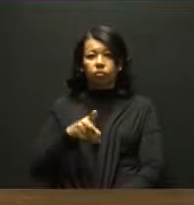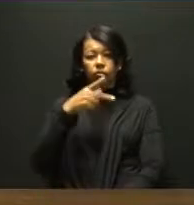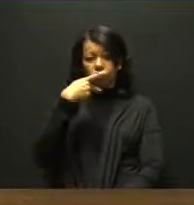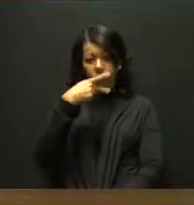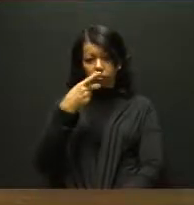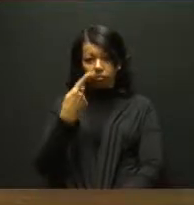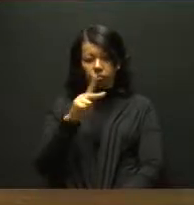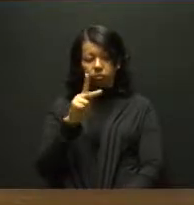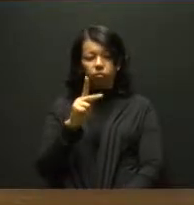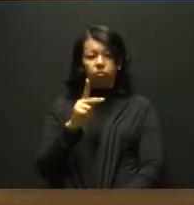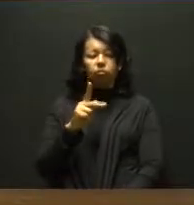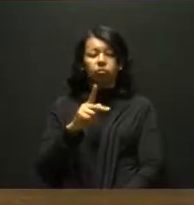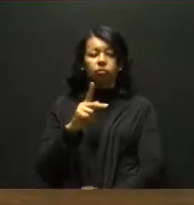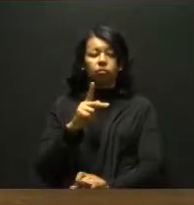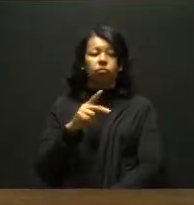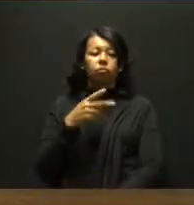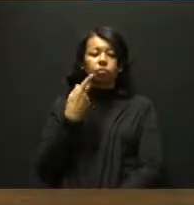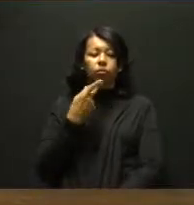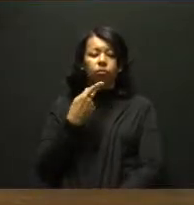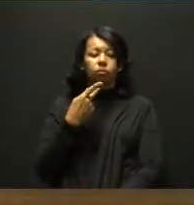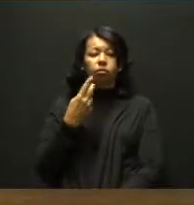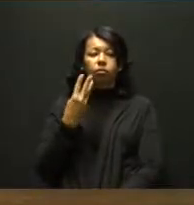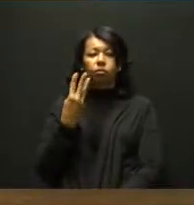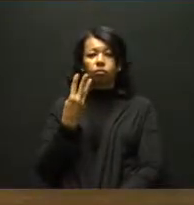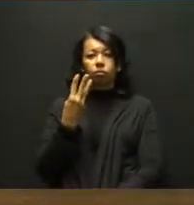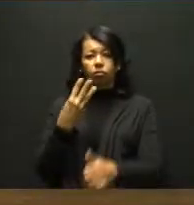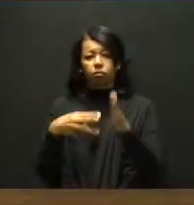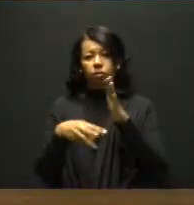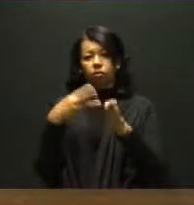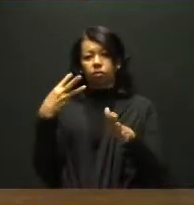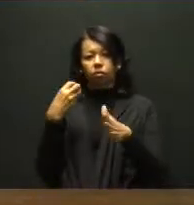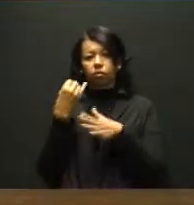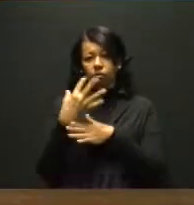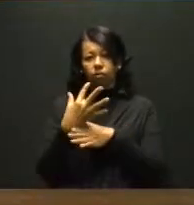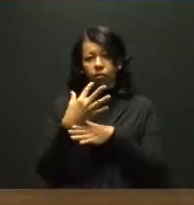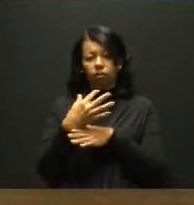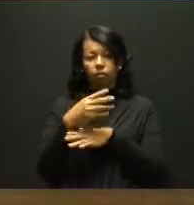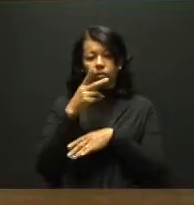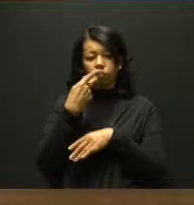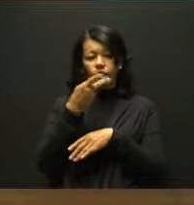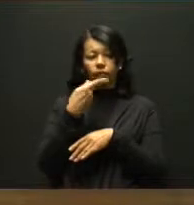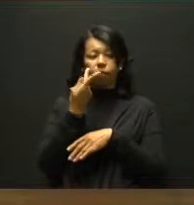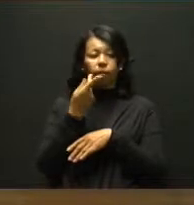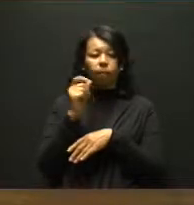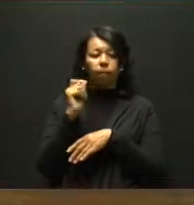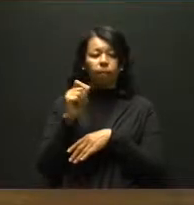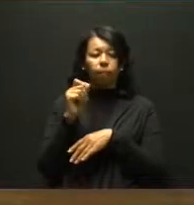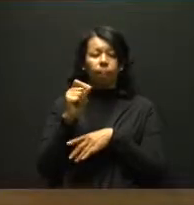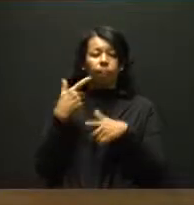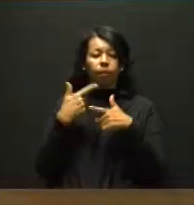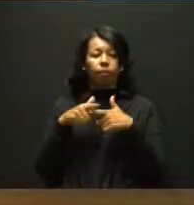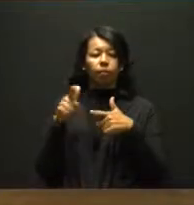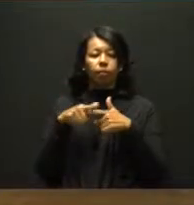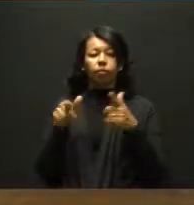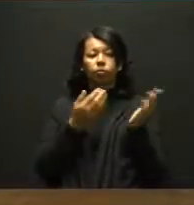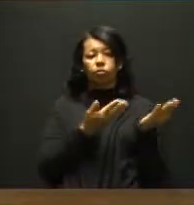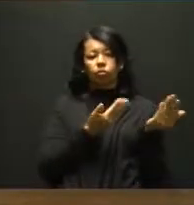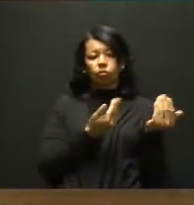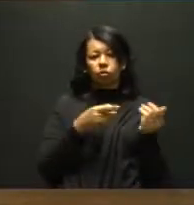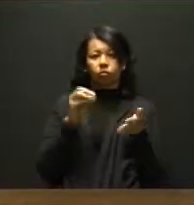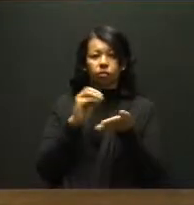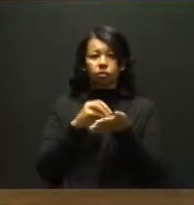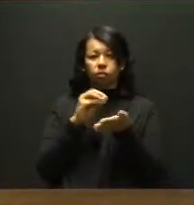sua colocação pela terceira vez irei falar sobre a questão dos jovens que estão